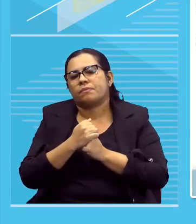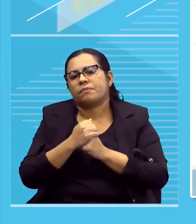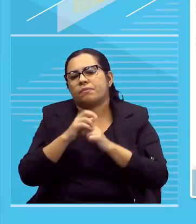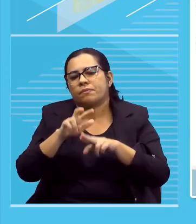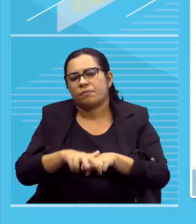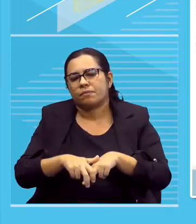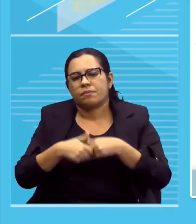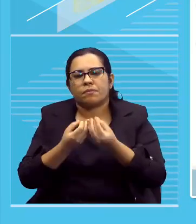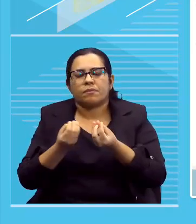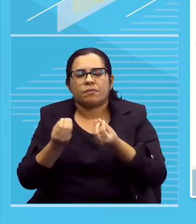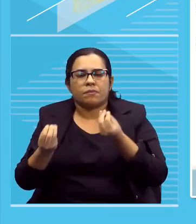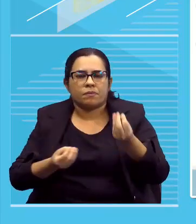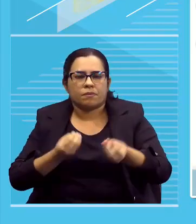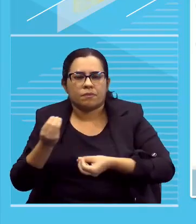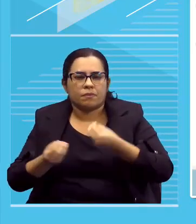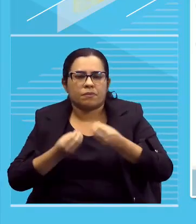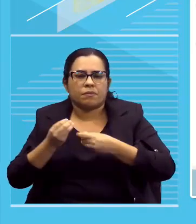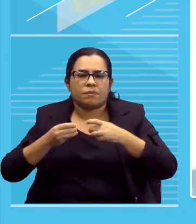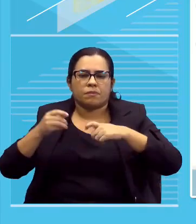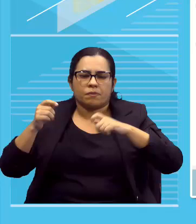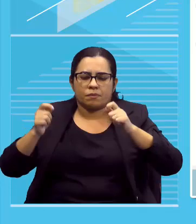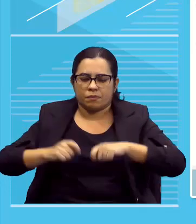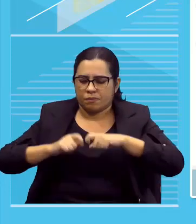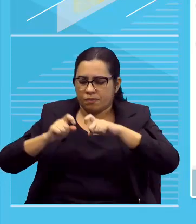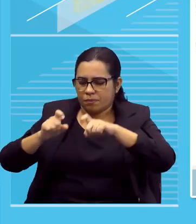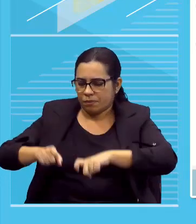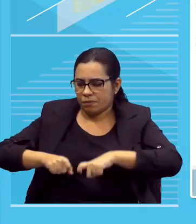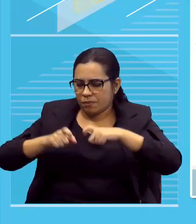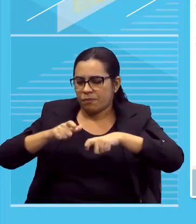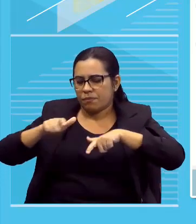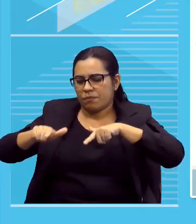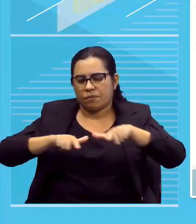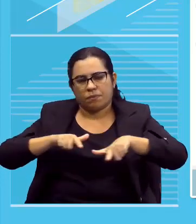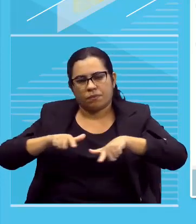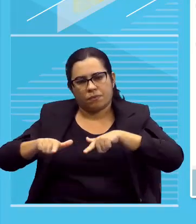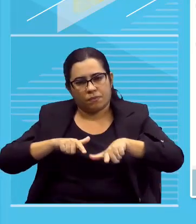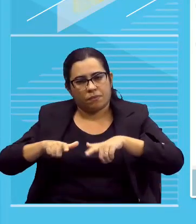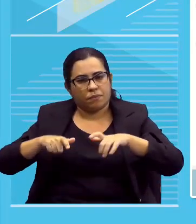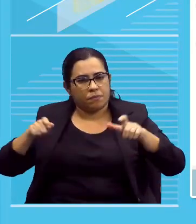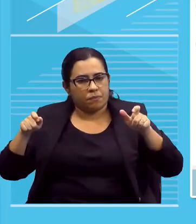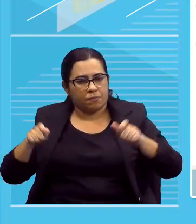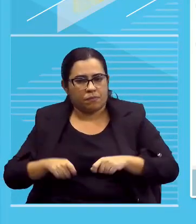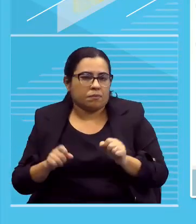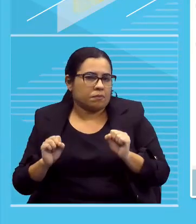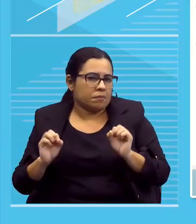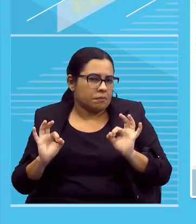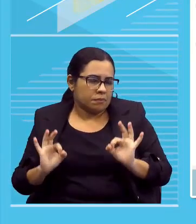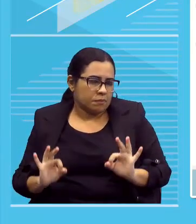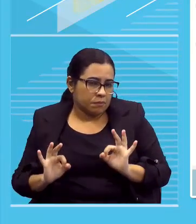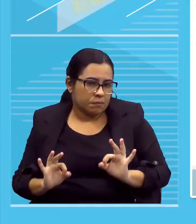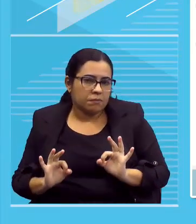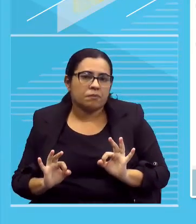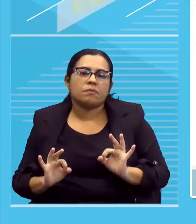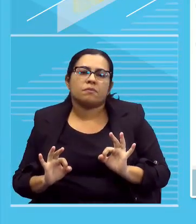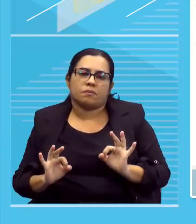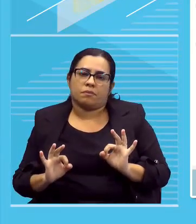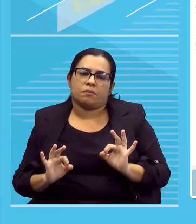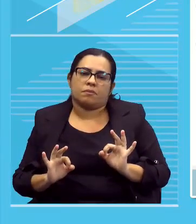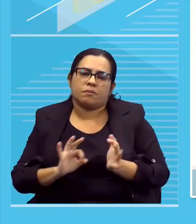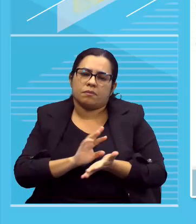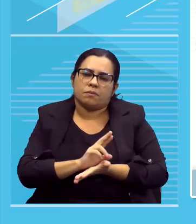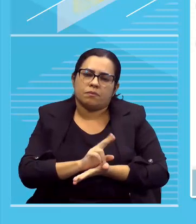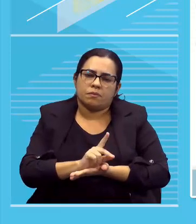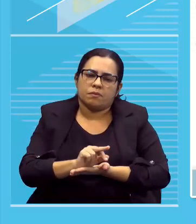pela forma como se produz no campo lógico e esses